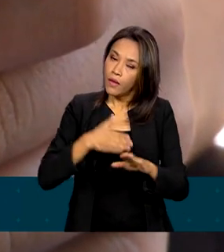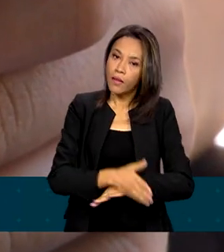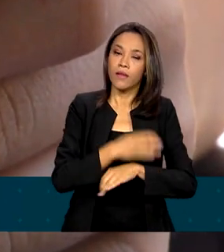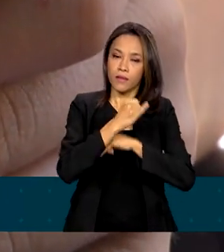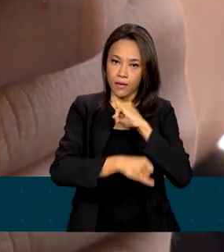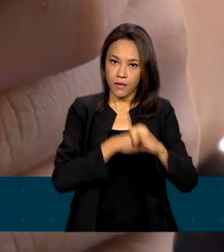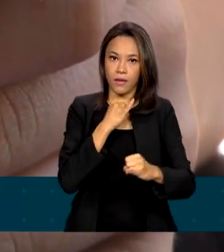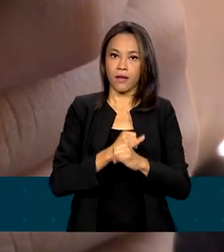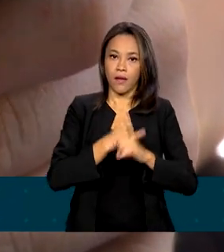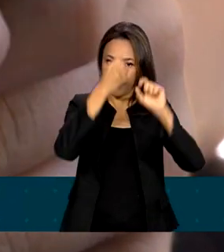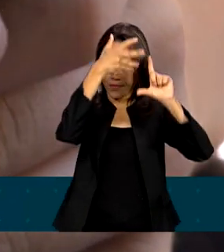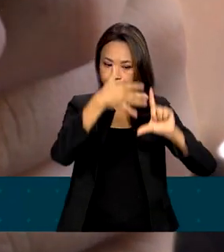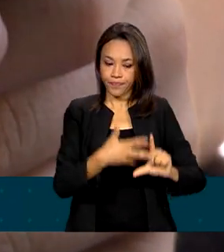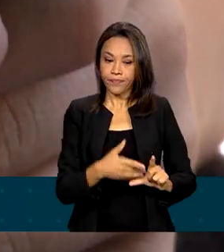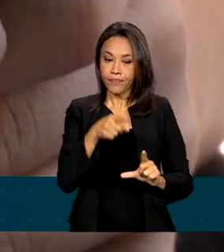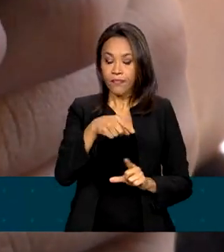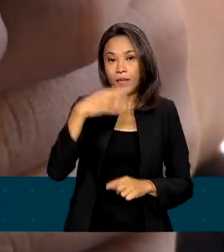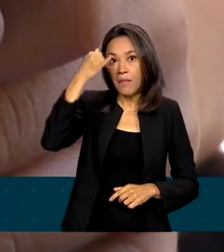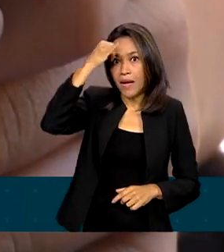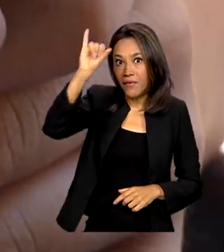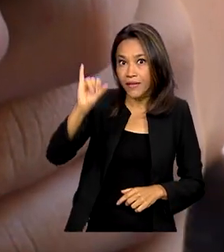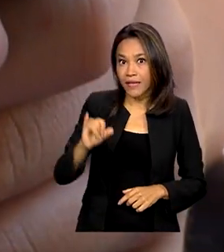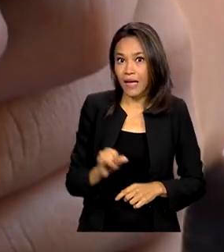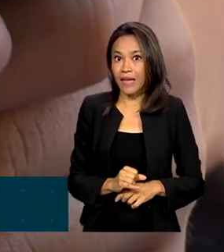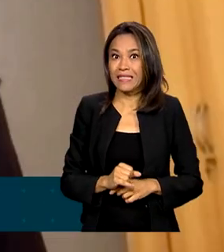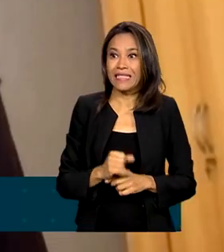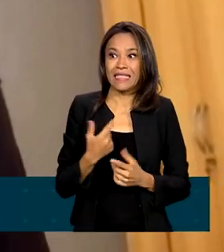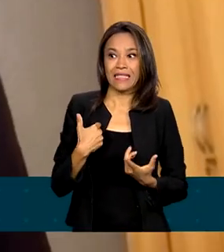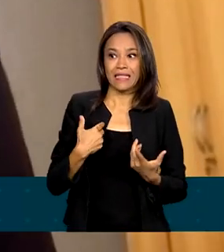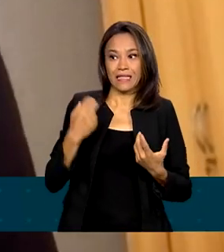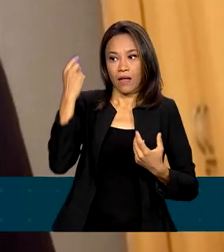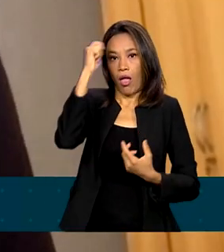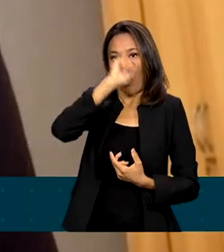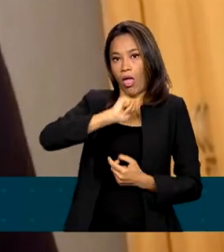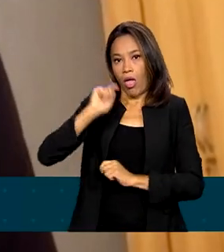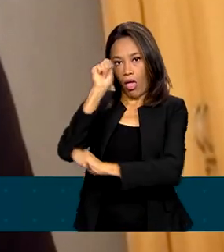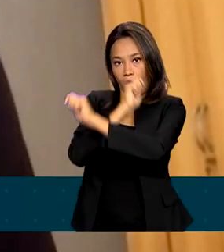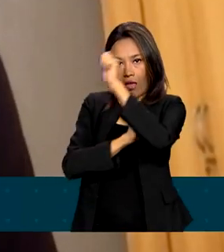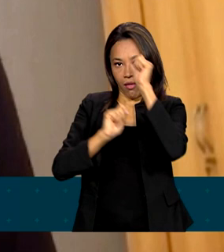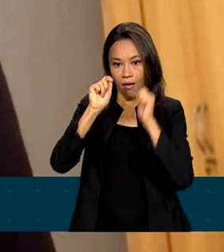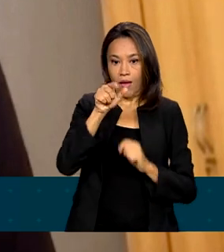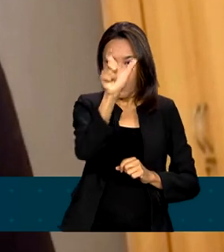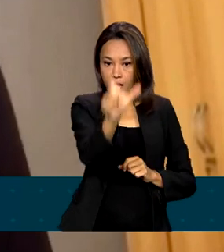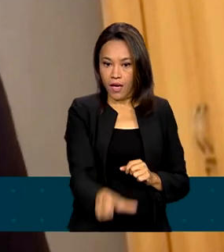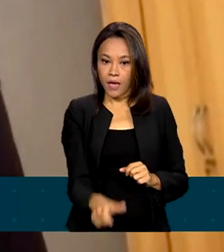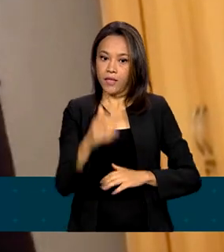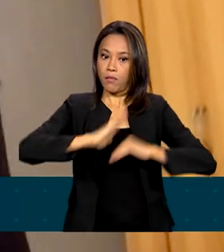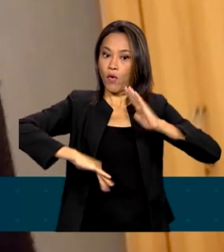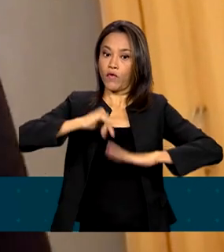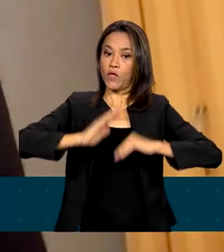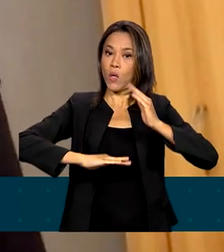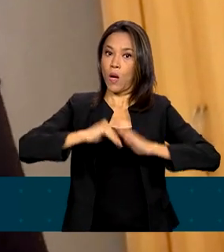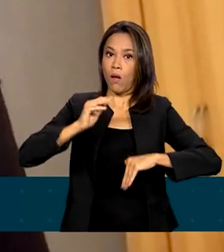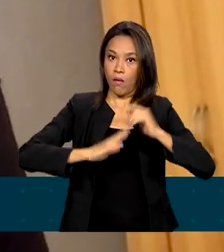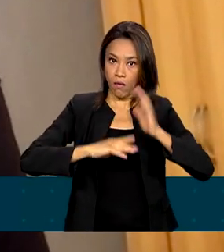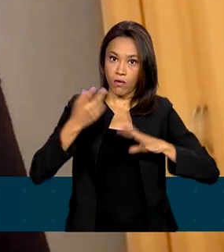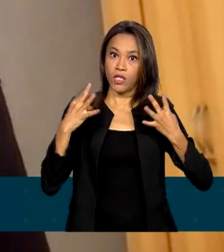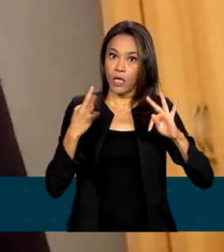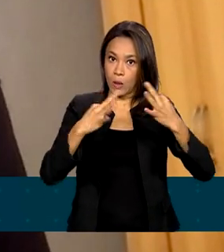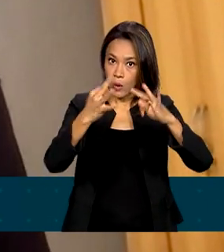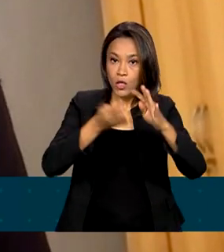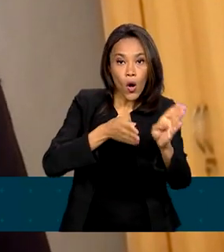evitar cair no golpe de valores a receber este especialista em tecnologia orienta como